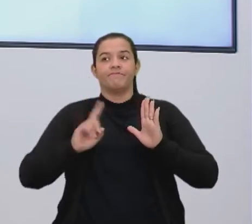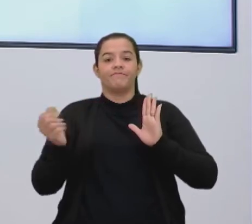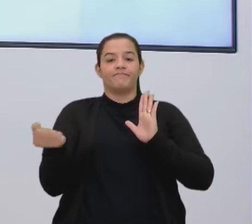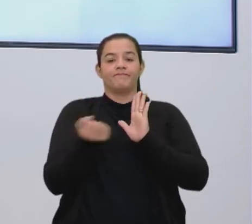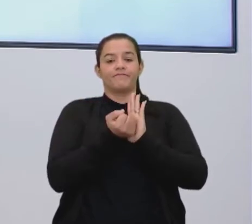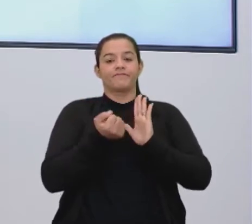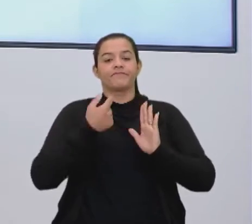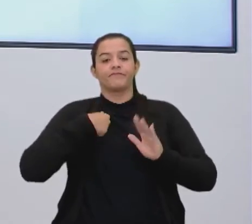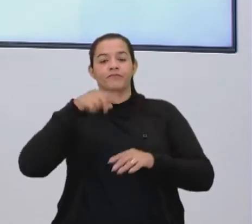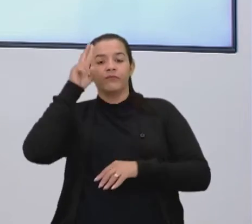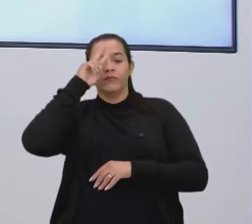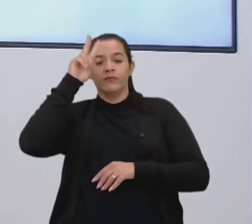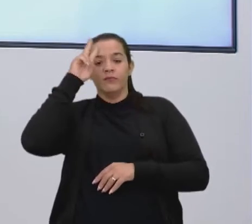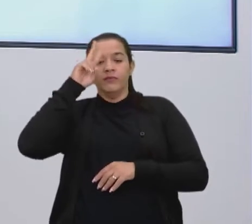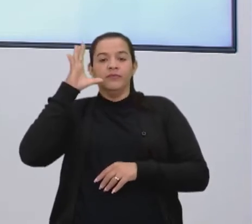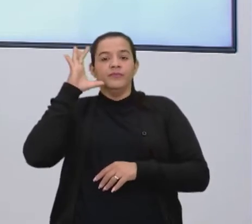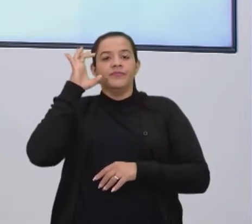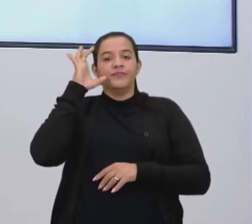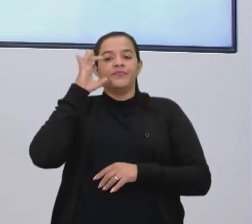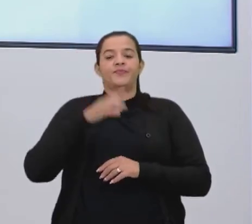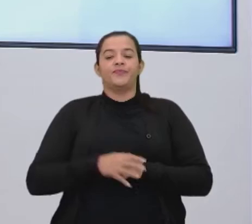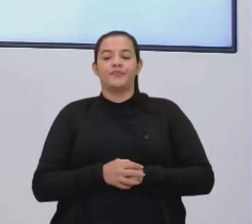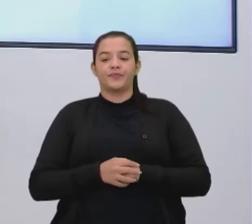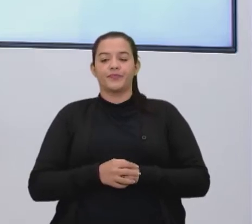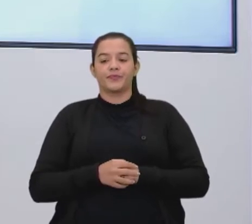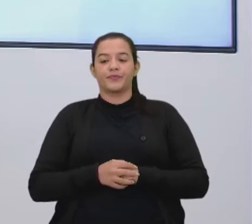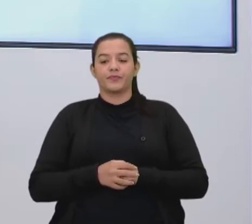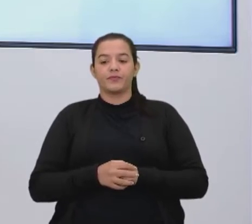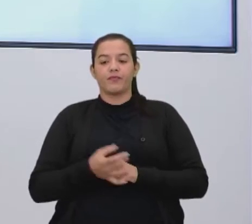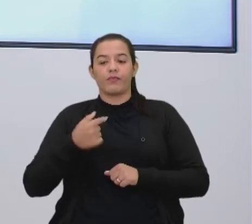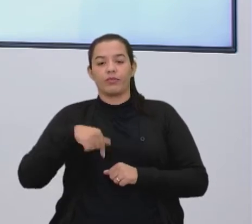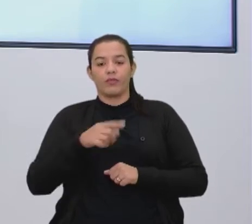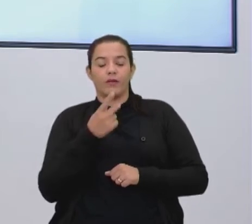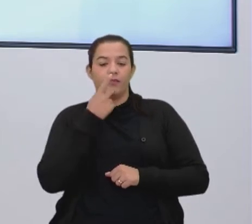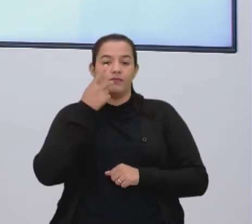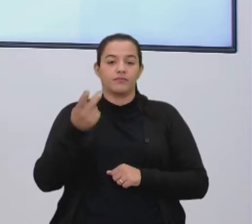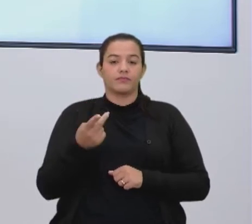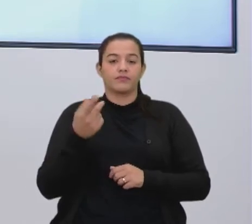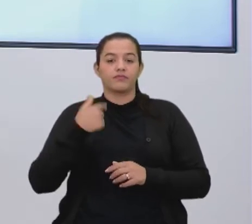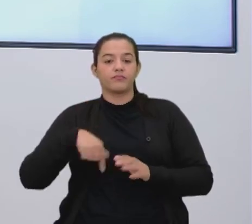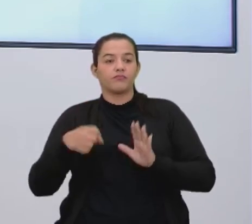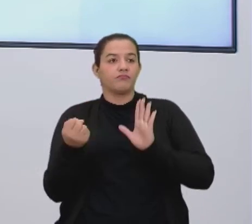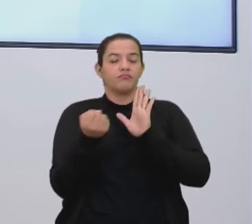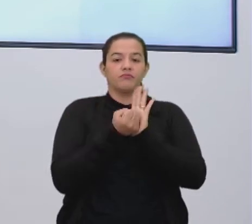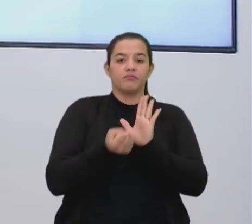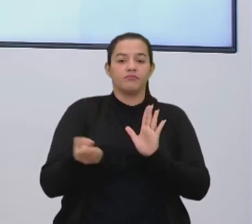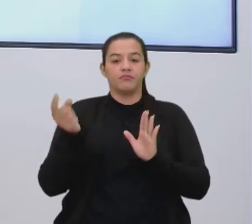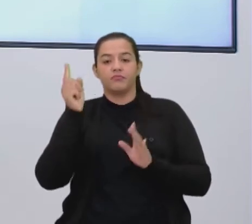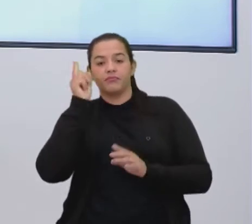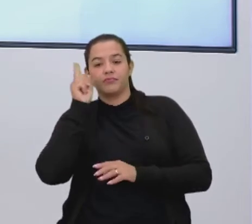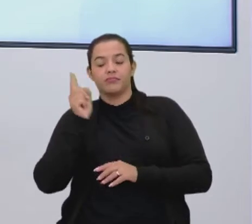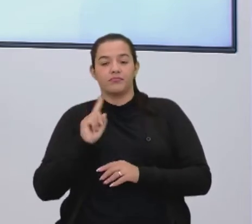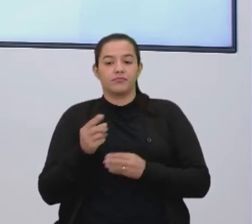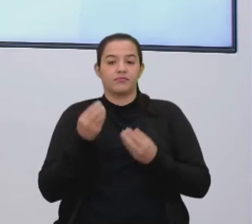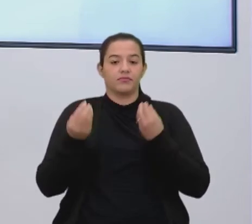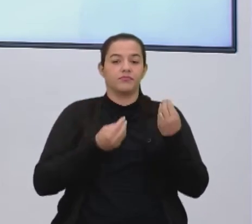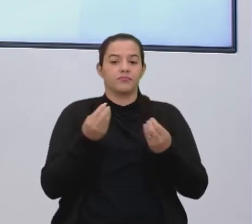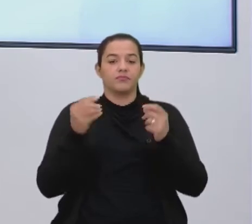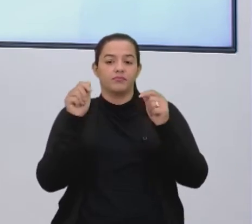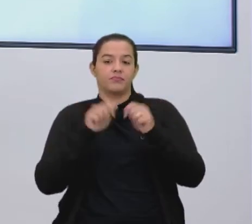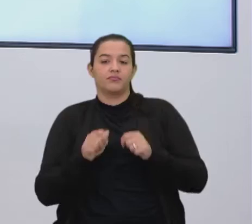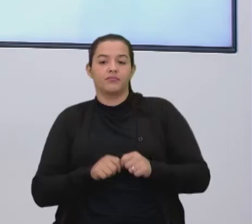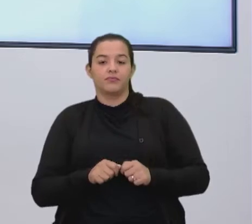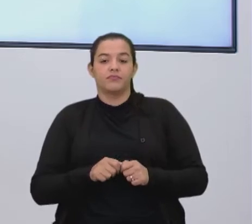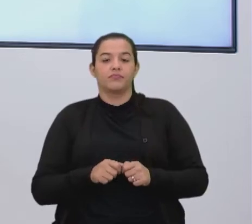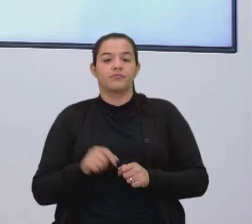lembro de ter visto isso no Instagram, tá? Então, eu tô falando meio aleatoriamente, eu não sei a marca, não sei como funciona, então, né,